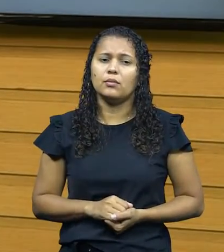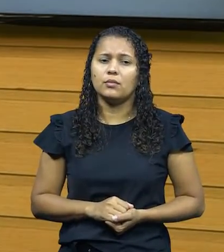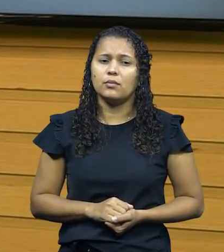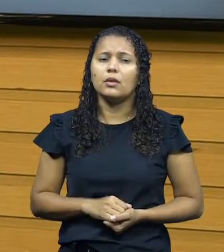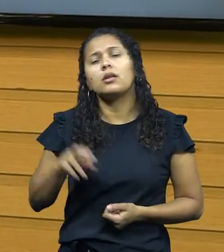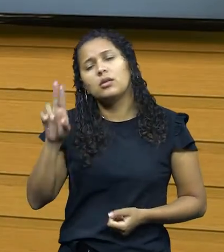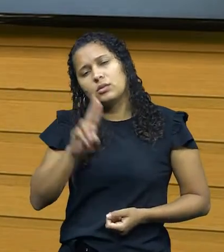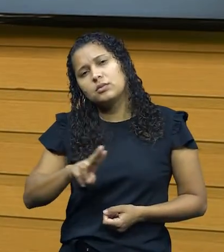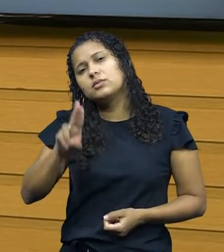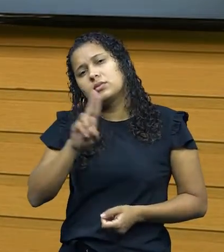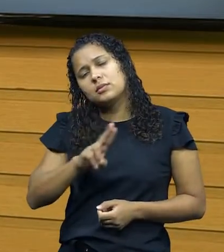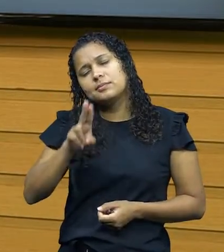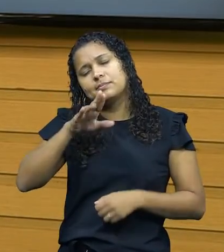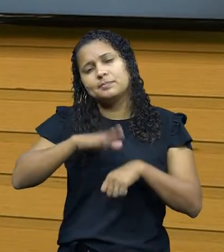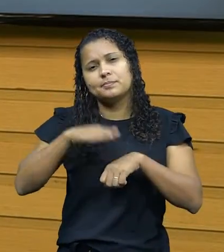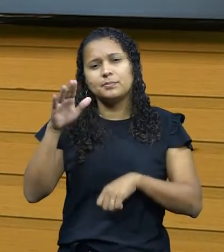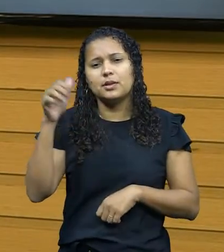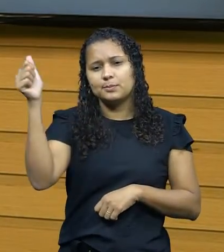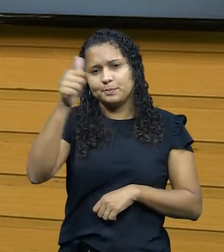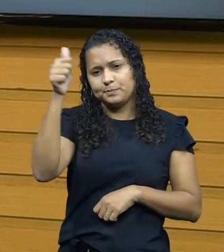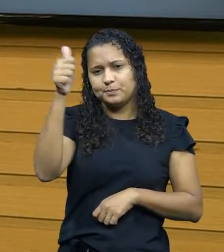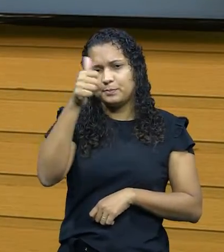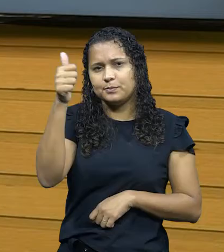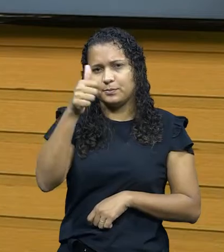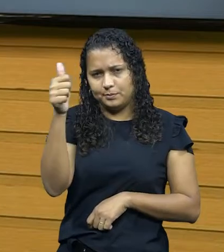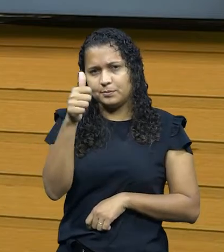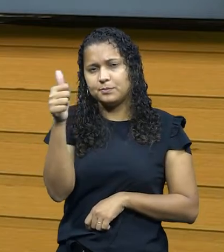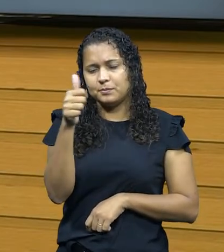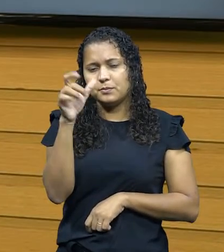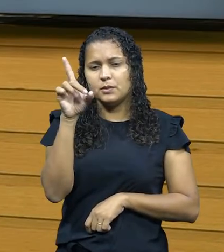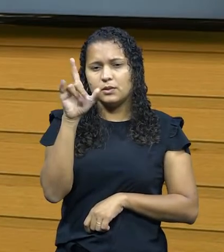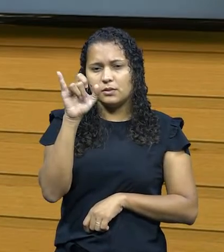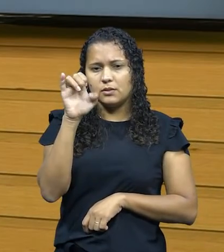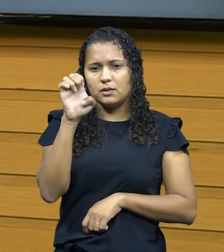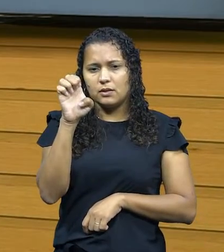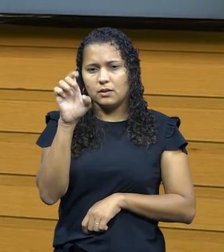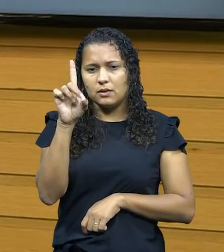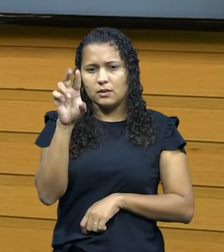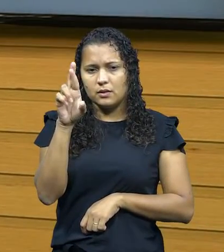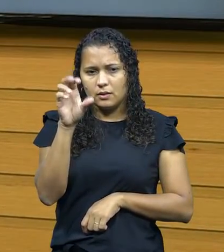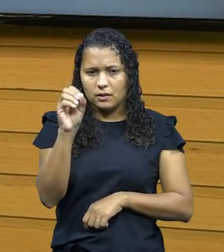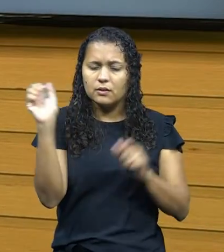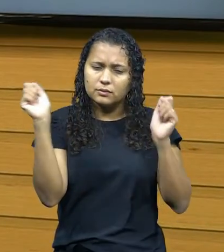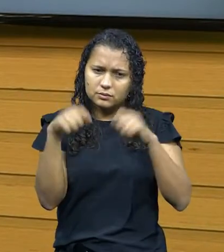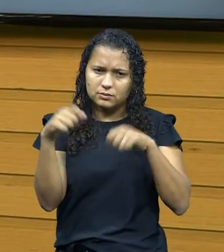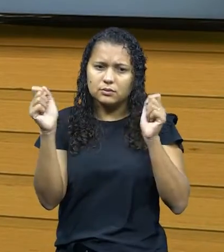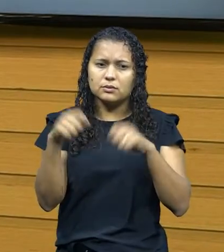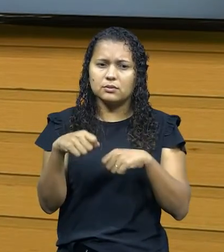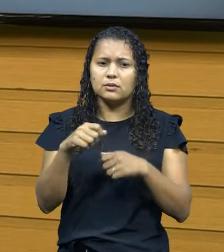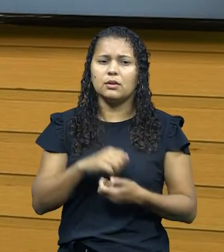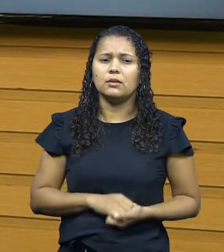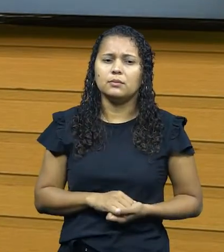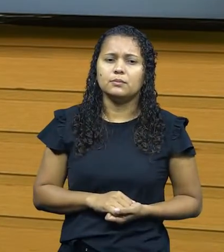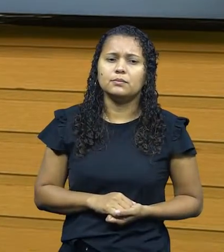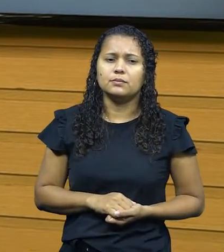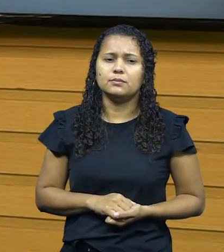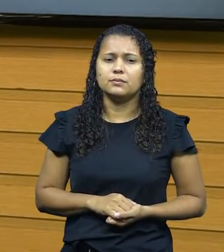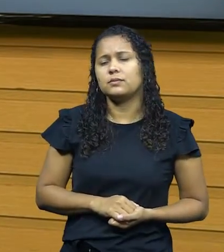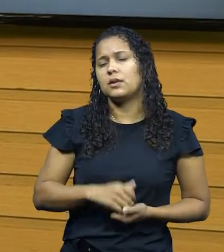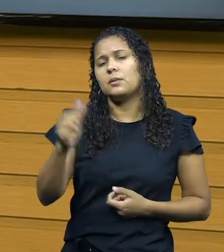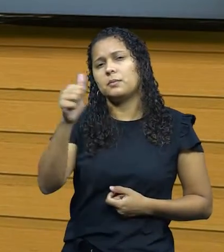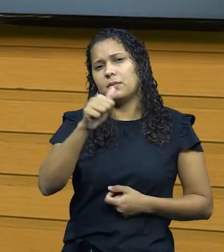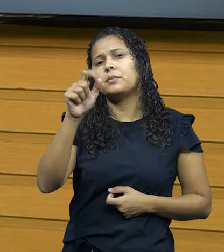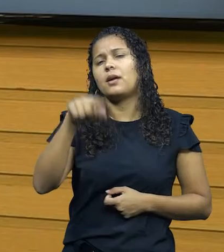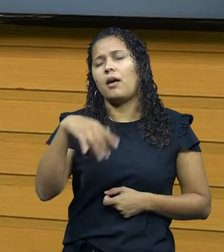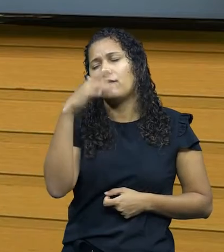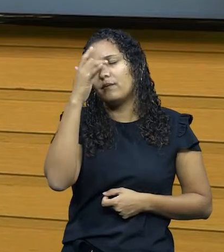ela decidiu que nós utilizaríamos o primeiro diedro como base dos nossos desenhos técnicos, para que a gente... E também o primeiro diedro